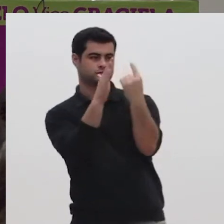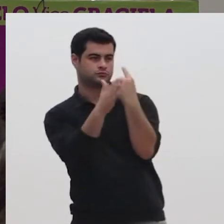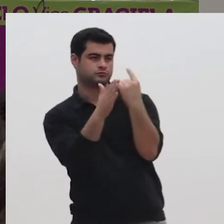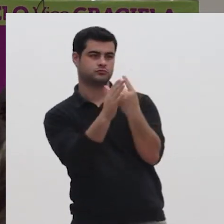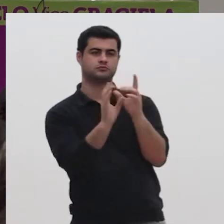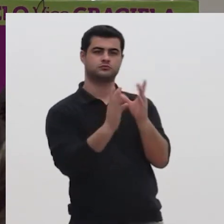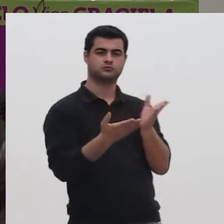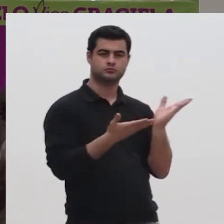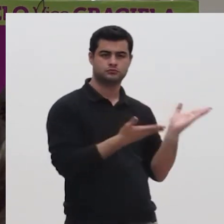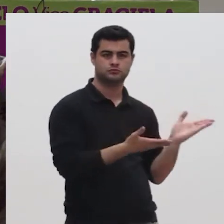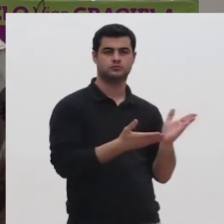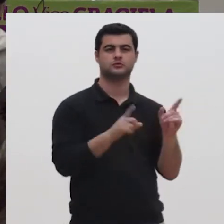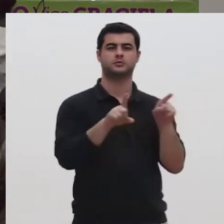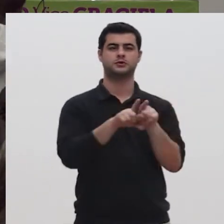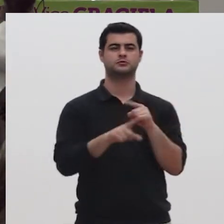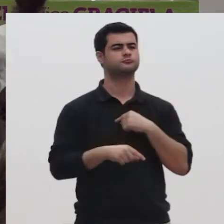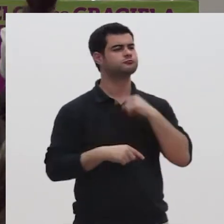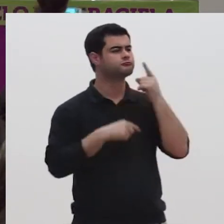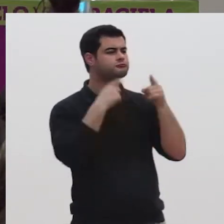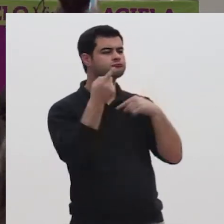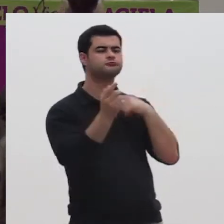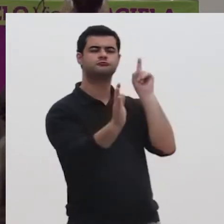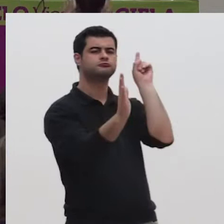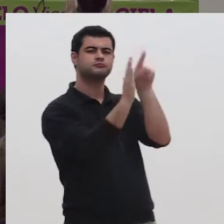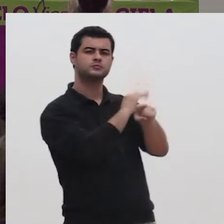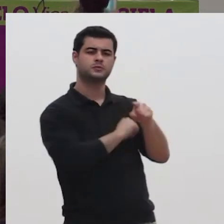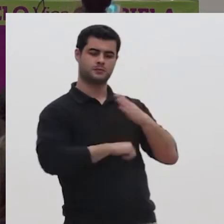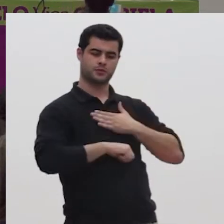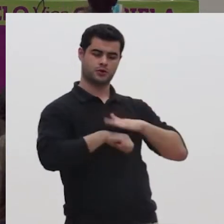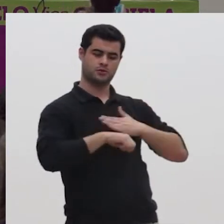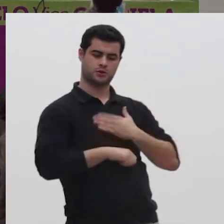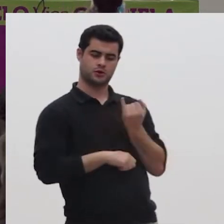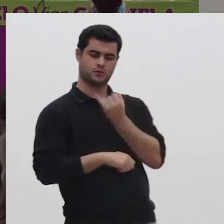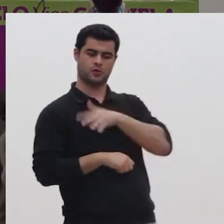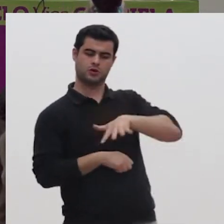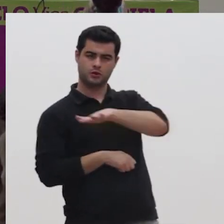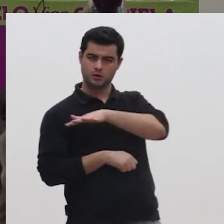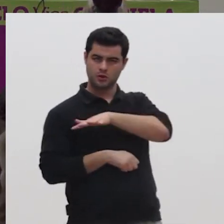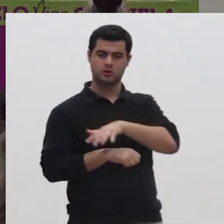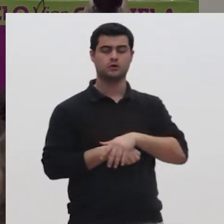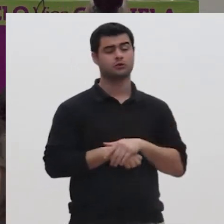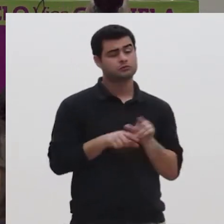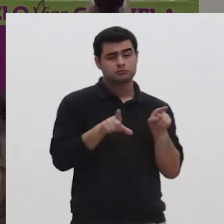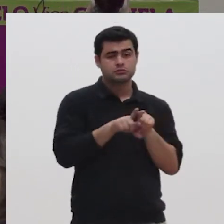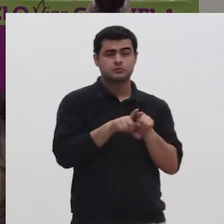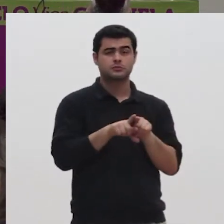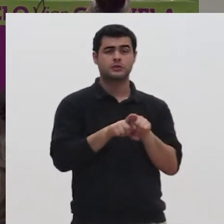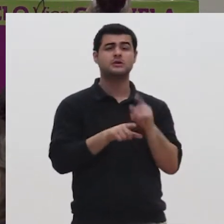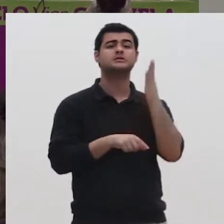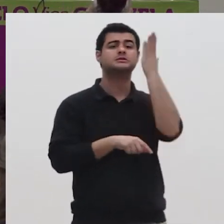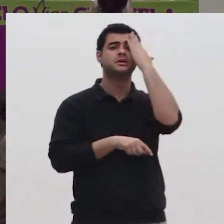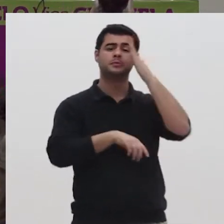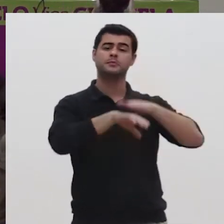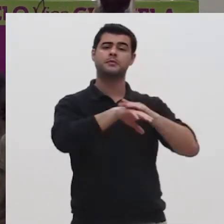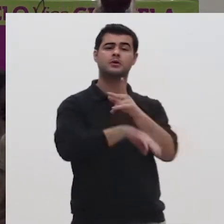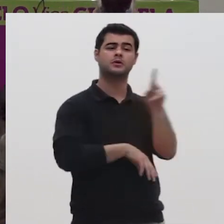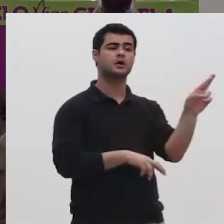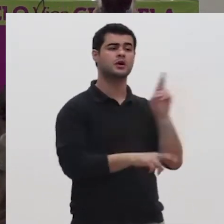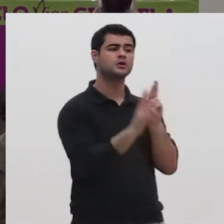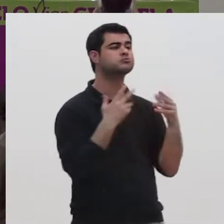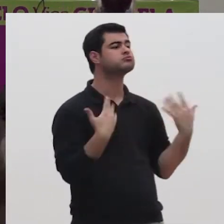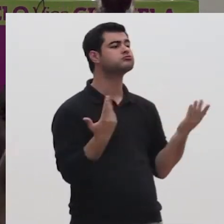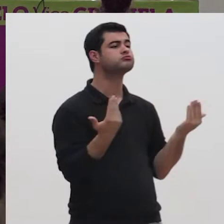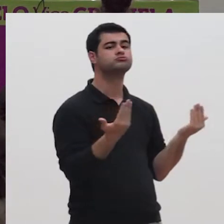colocar em questionamento algumas demandas que são importantes para o setor e, principalmente, ouvir o que os candidatos têm a propor